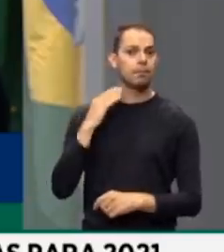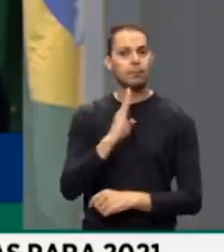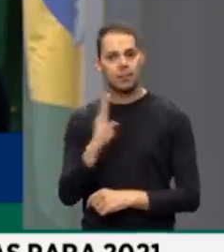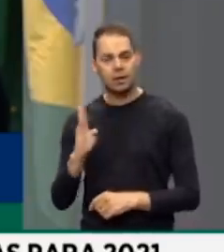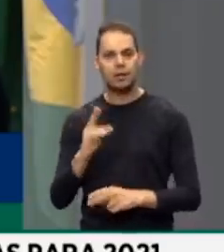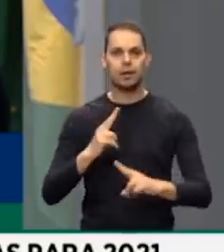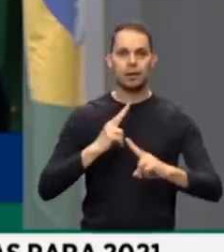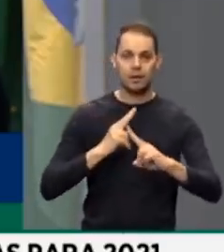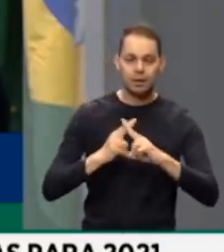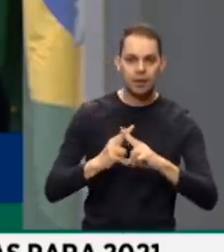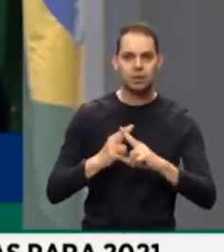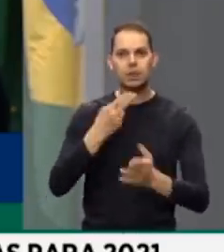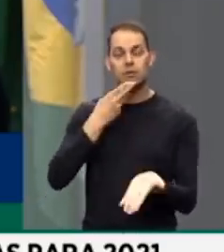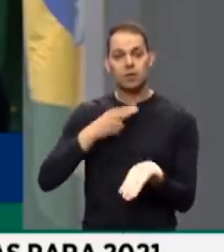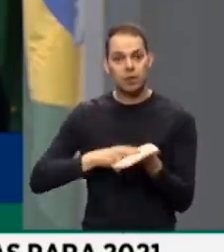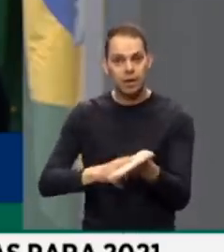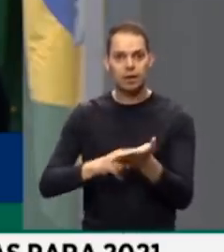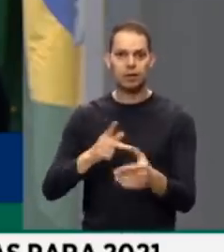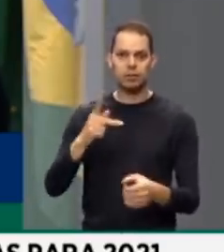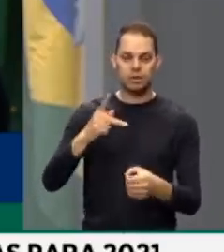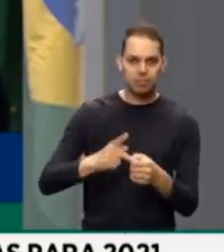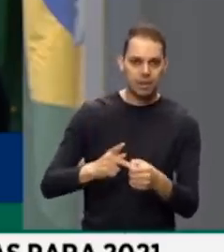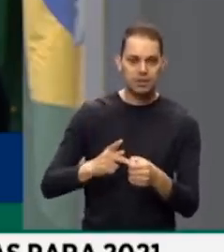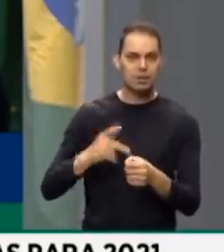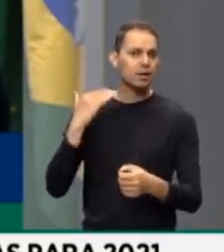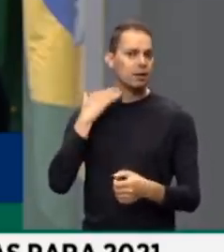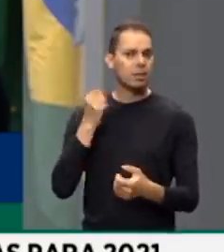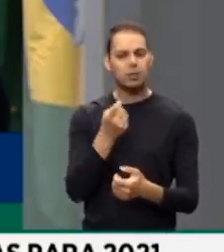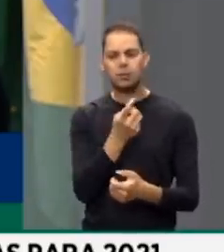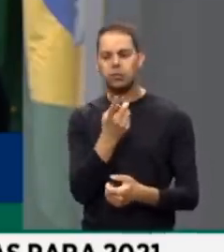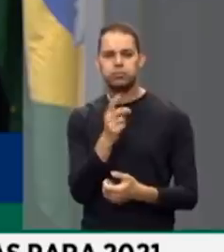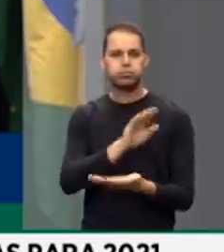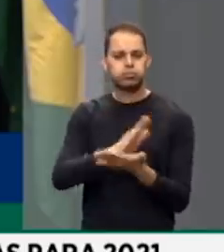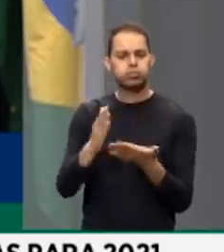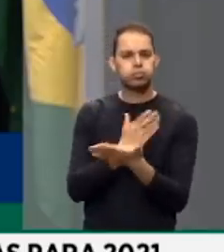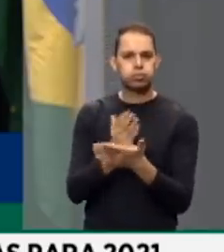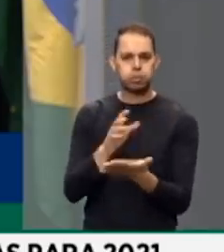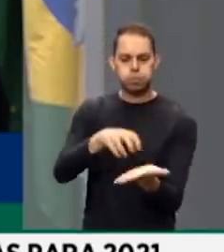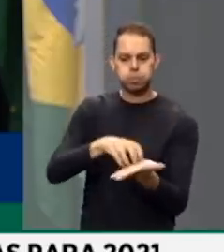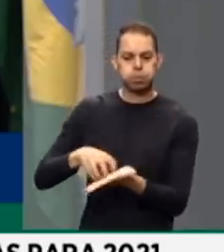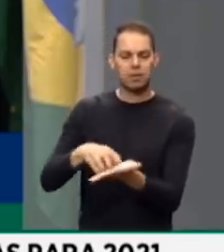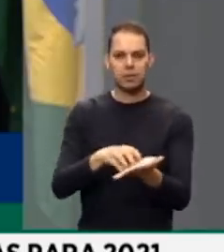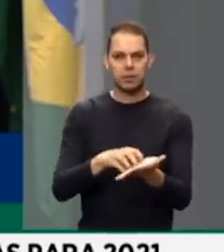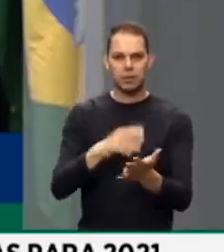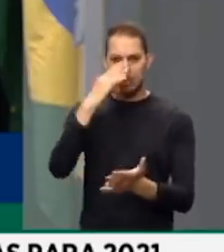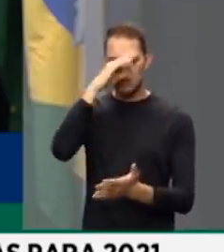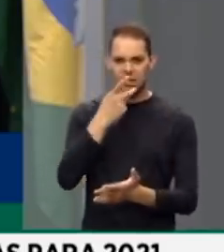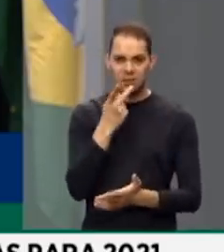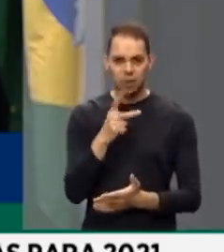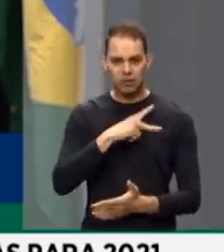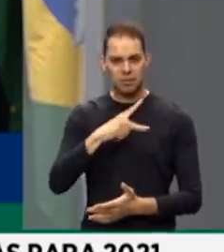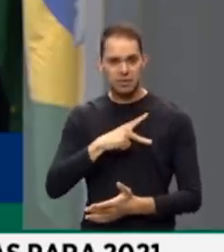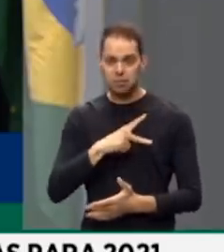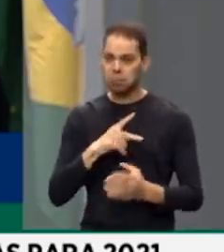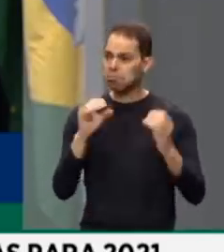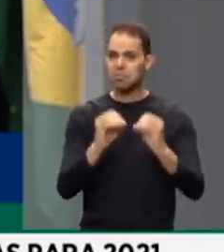a Caixa, os Correios, a Petrobras e bancos regionais. E nenhum deles o Bolsonaro disse que vai privatizar, pelo